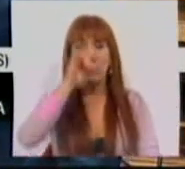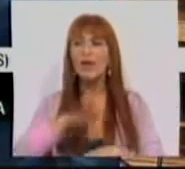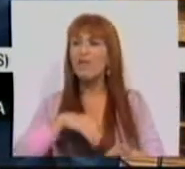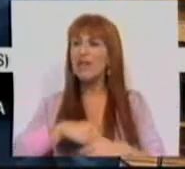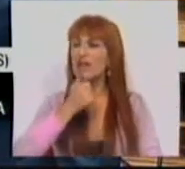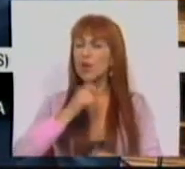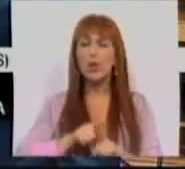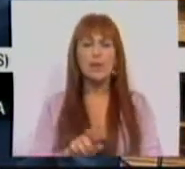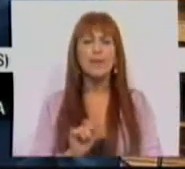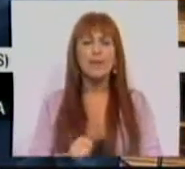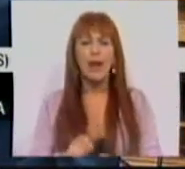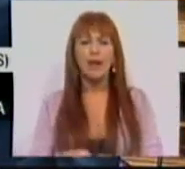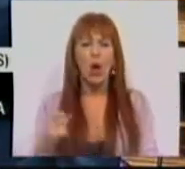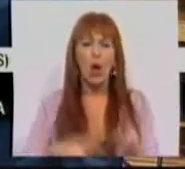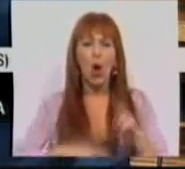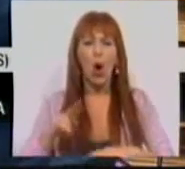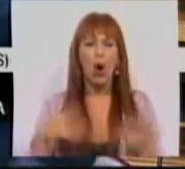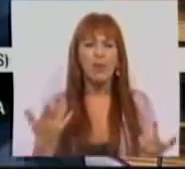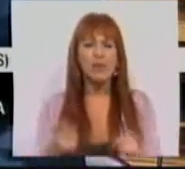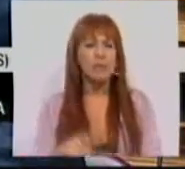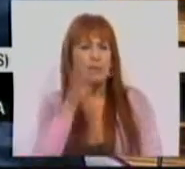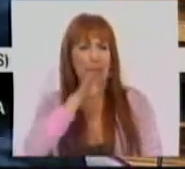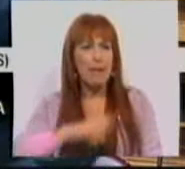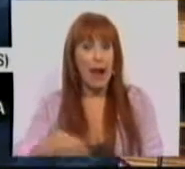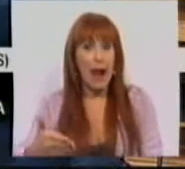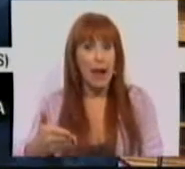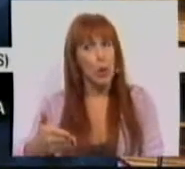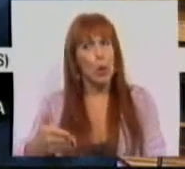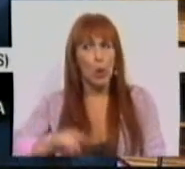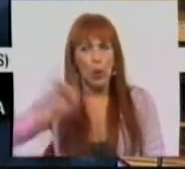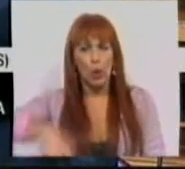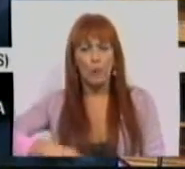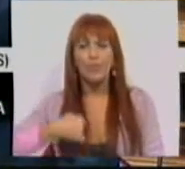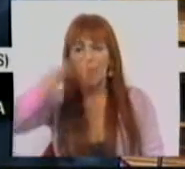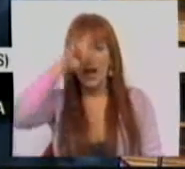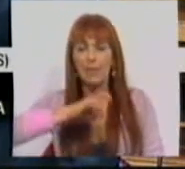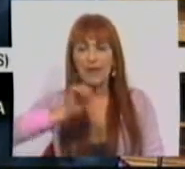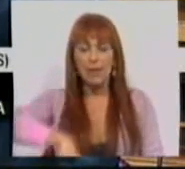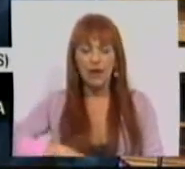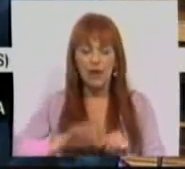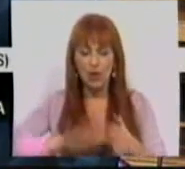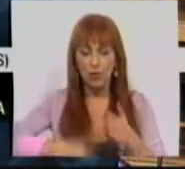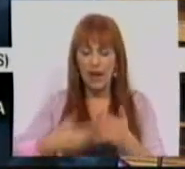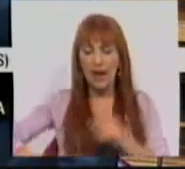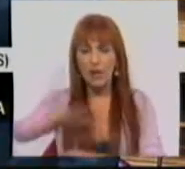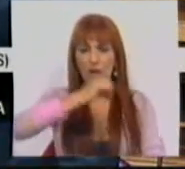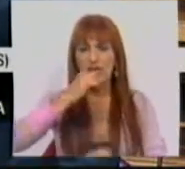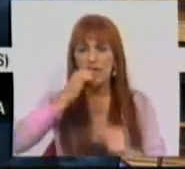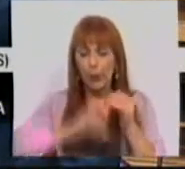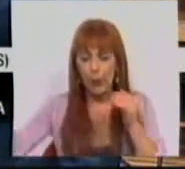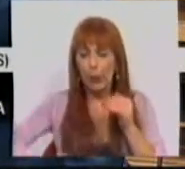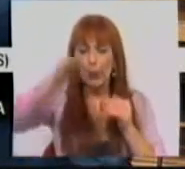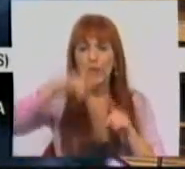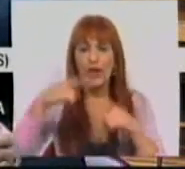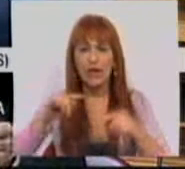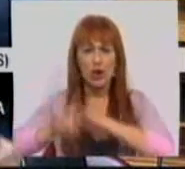tomou a decisão certa e a obra está em execução. Lembrar também que este Plano Nacional de Barragens